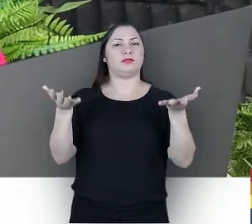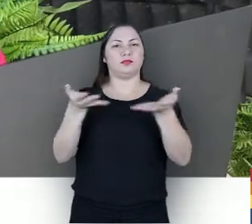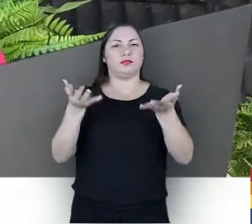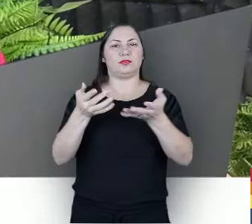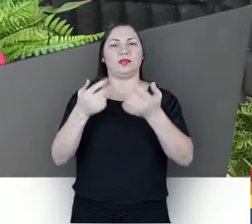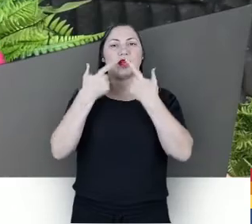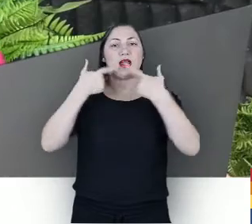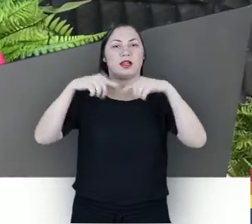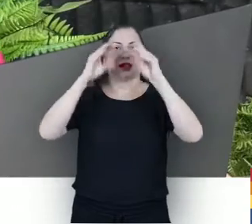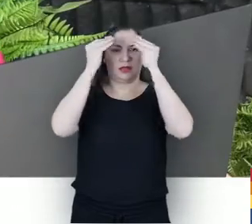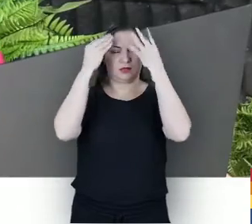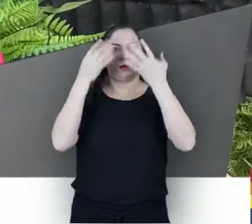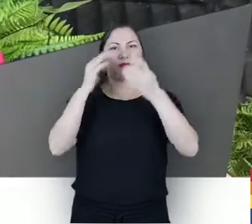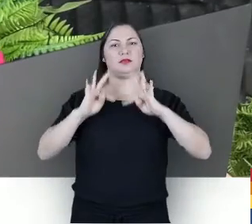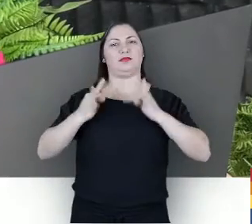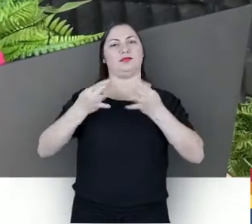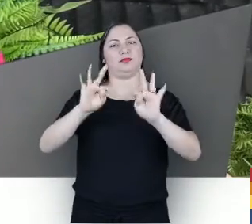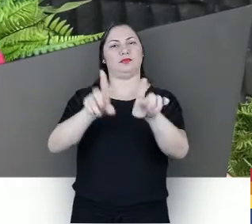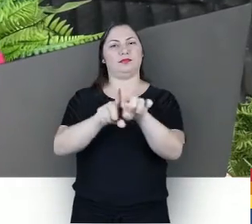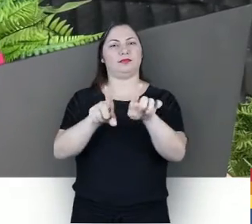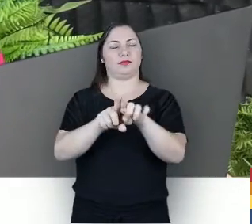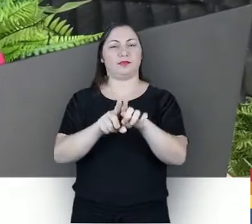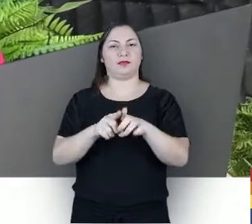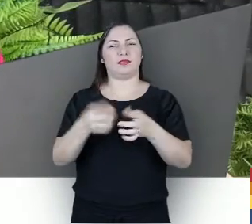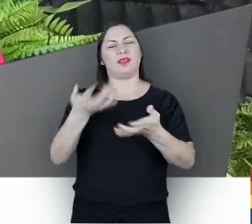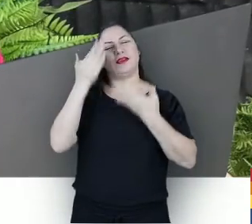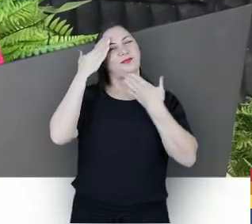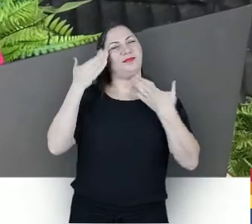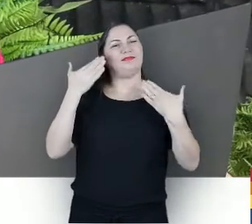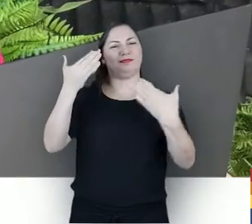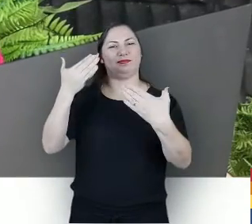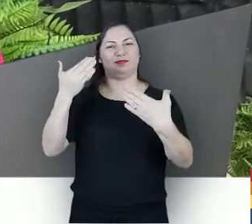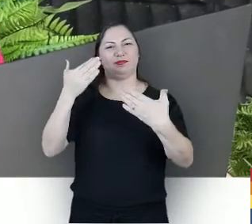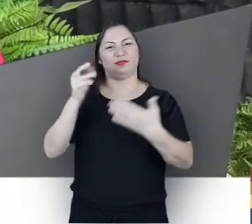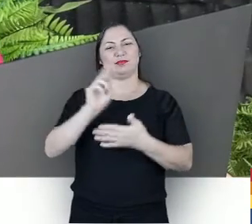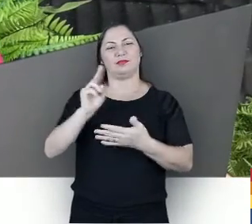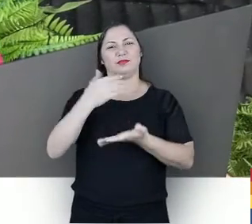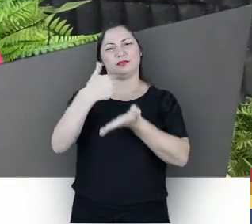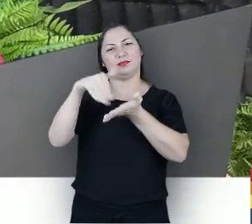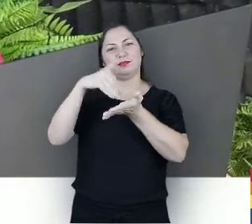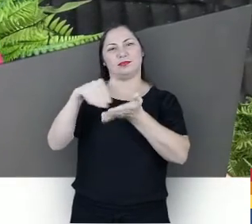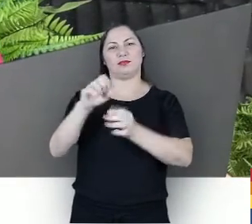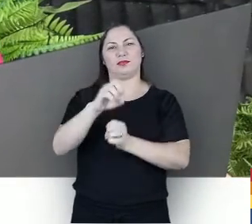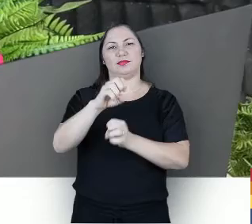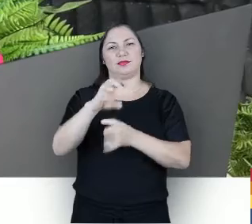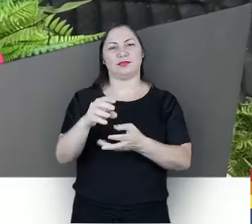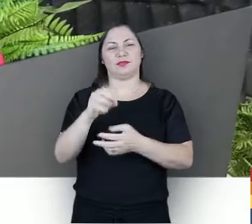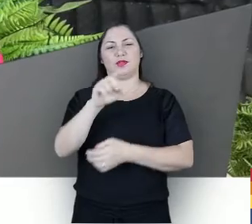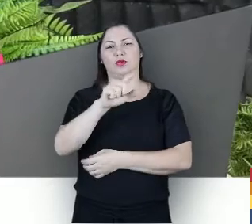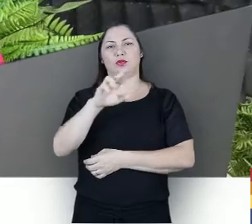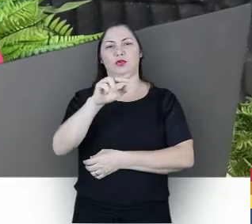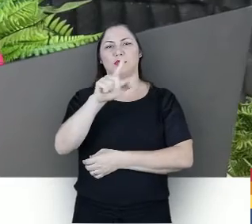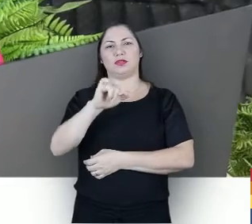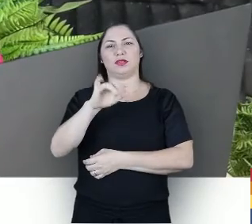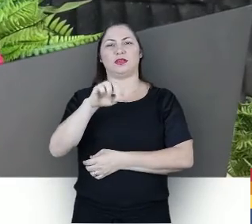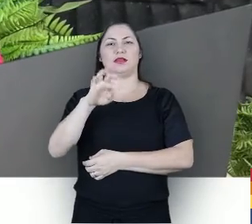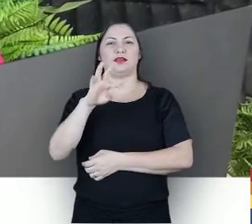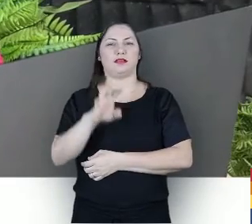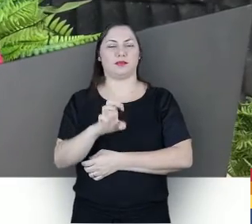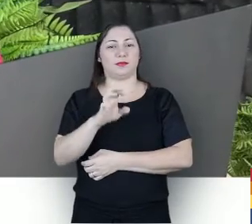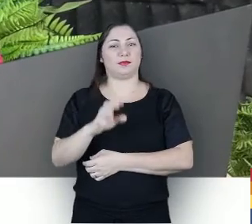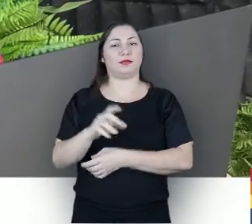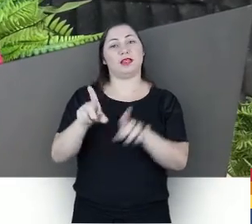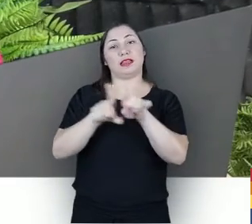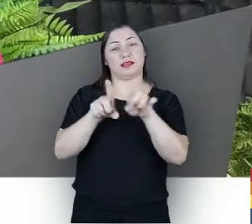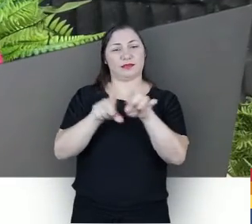da Secretária de Educação, Luzinete Pereira, e também em nome da Secretária Adjunta, Nádia Dutra. Eu sou